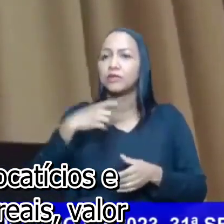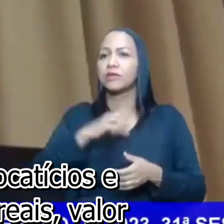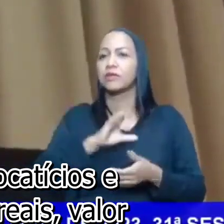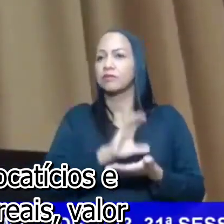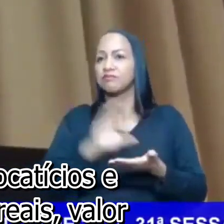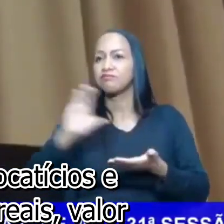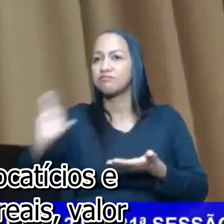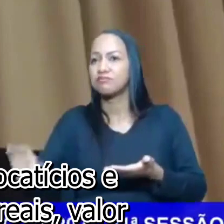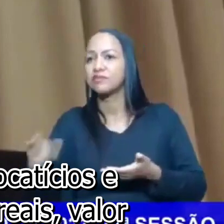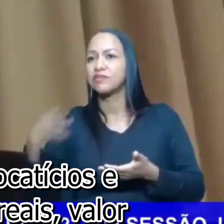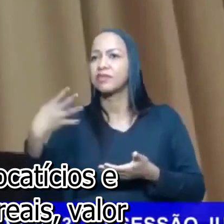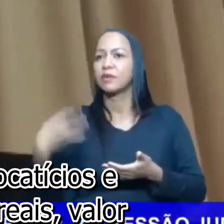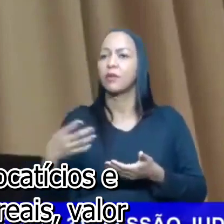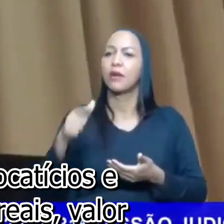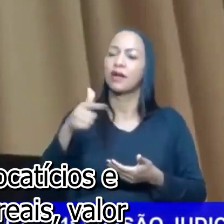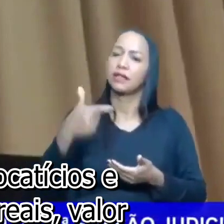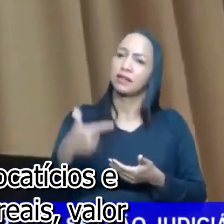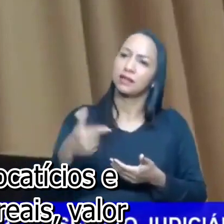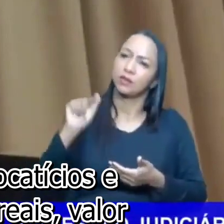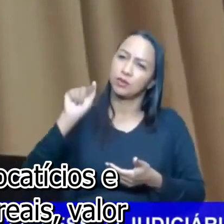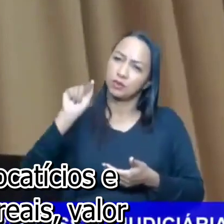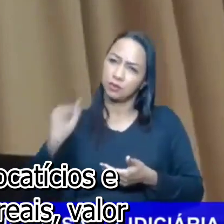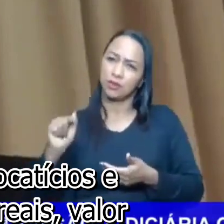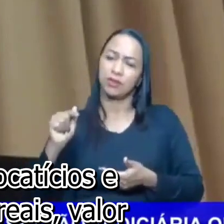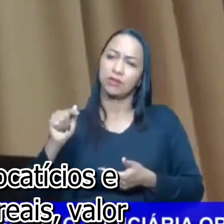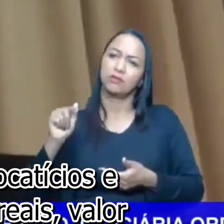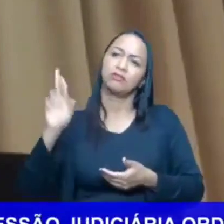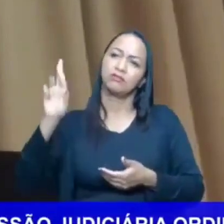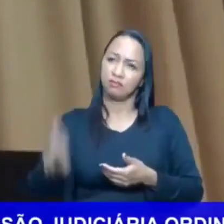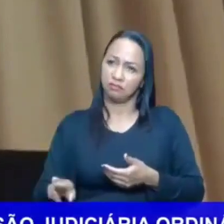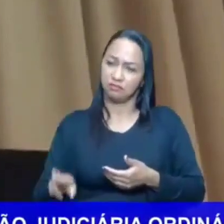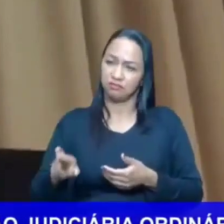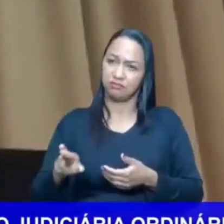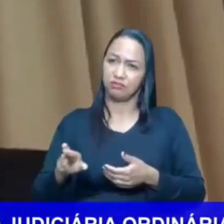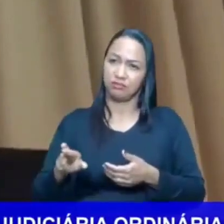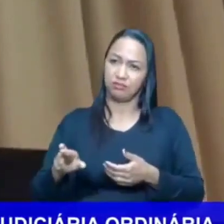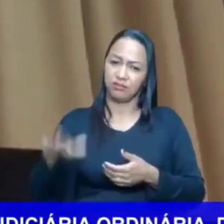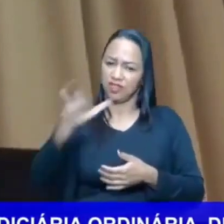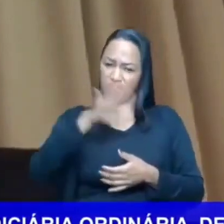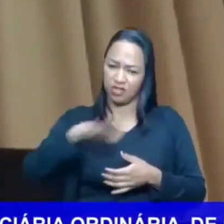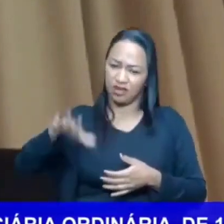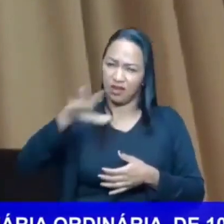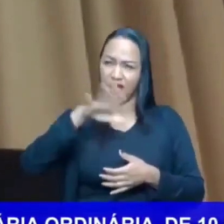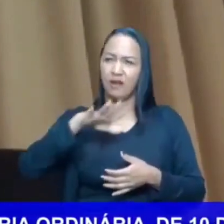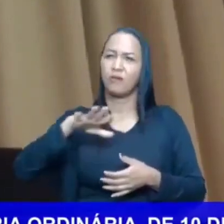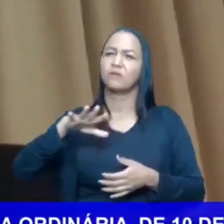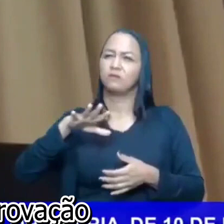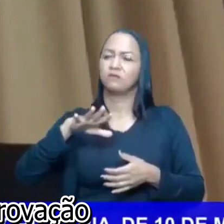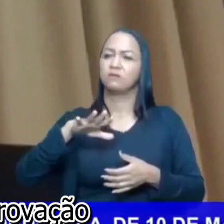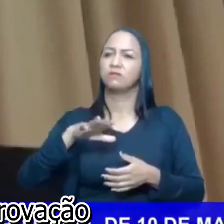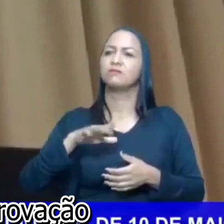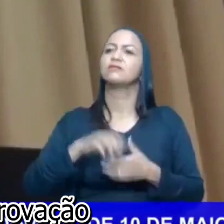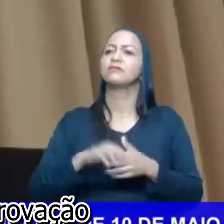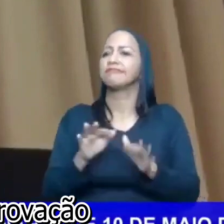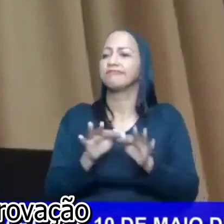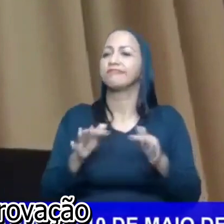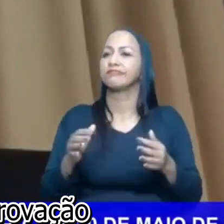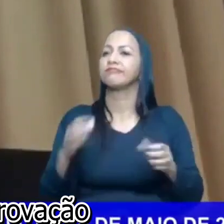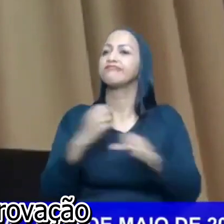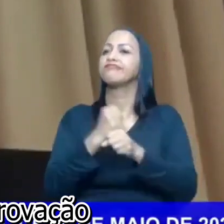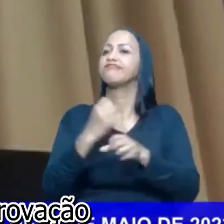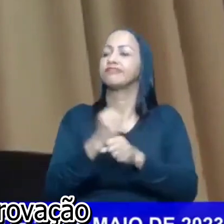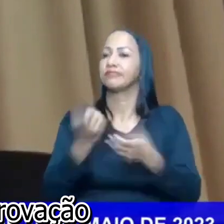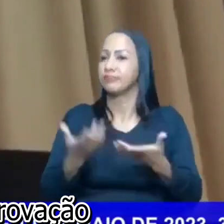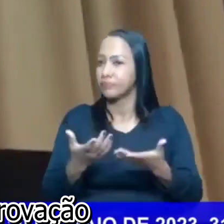total de R$ 42 mil, valor geral, né? E, em síntese, o